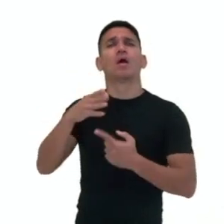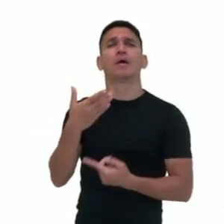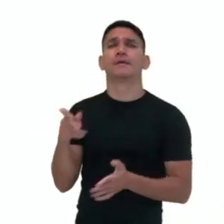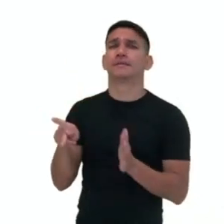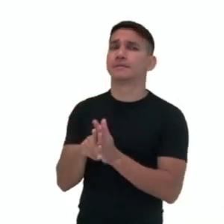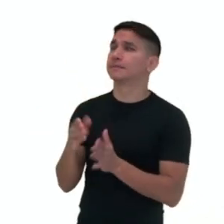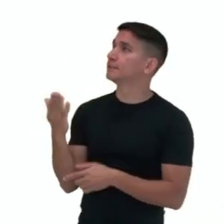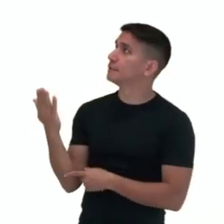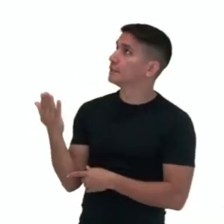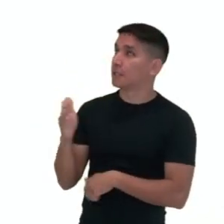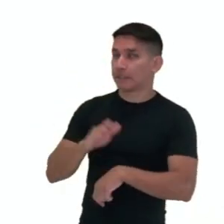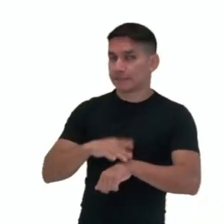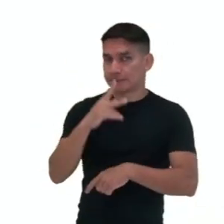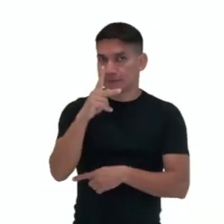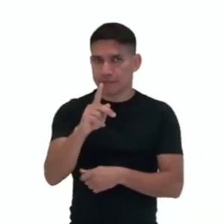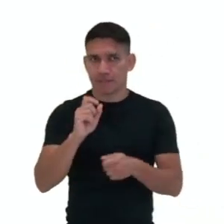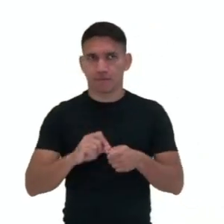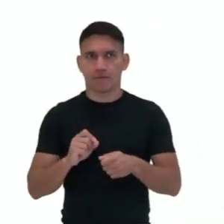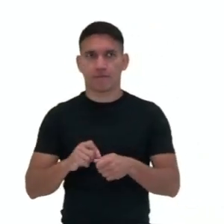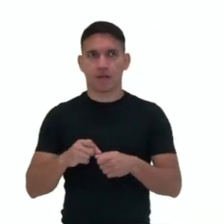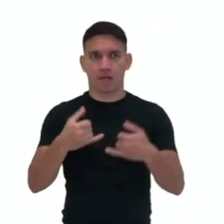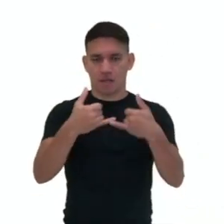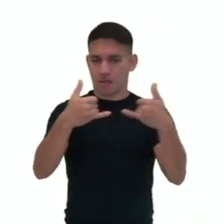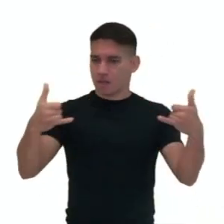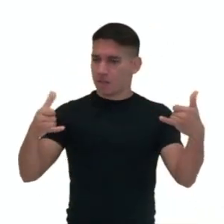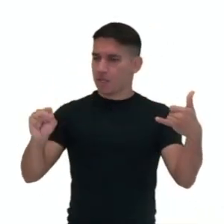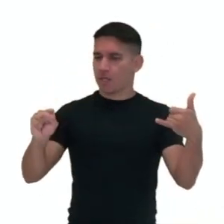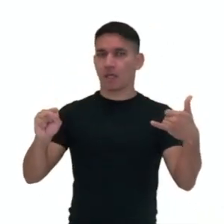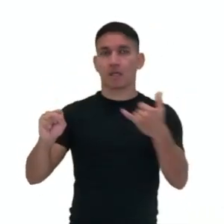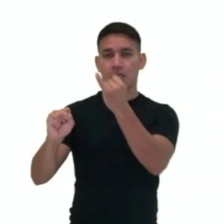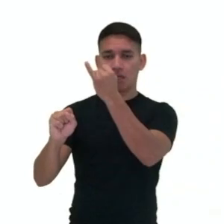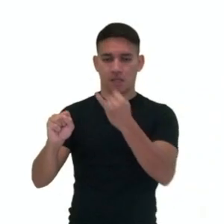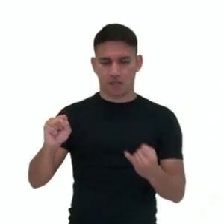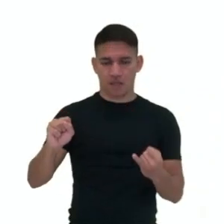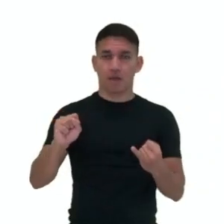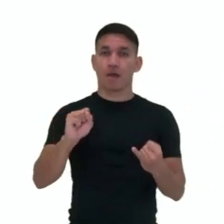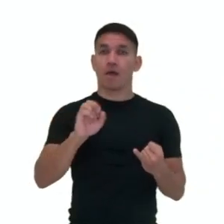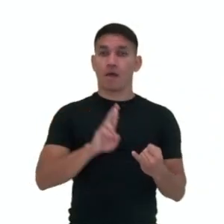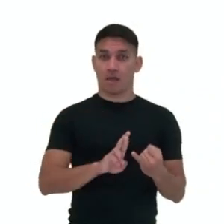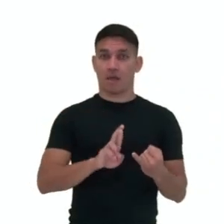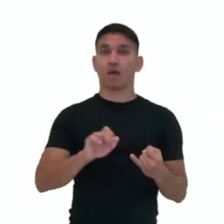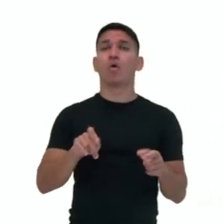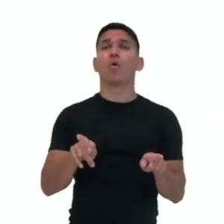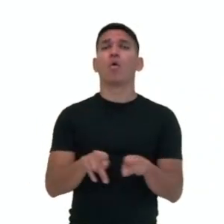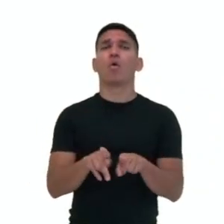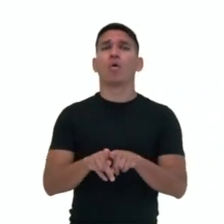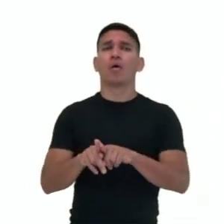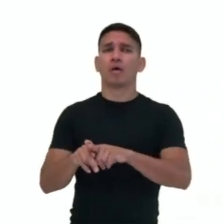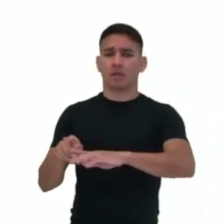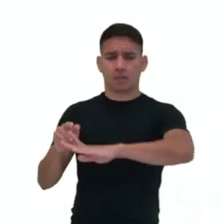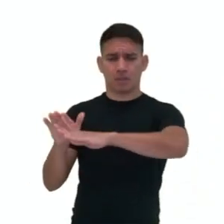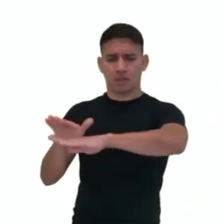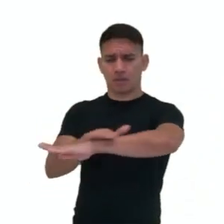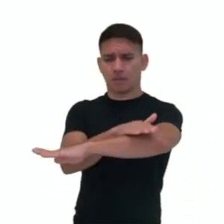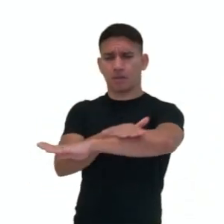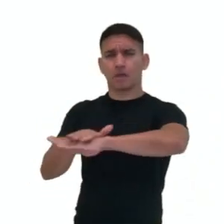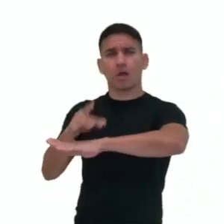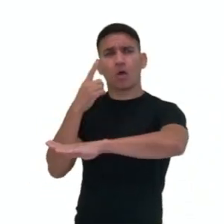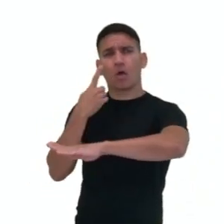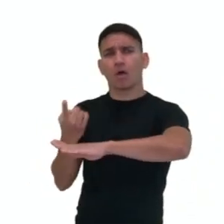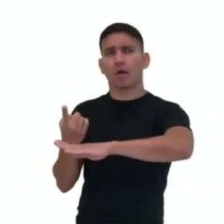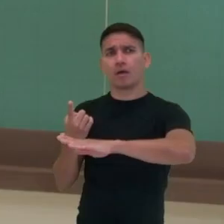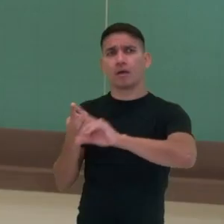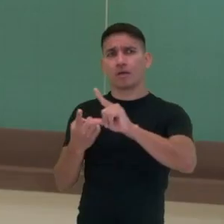tenho a reta S e tenho a reta R. O ângulo Y aqui é esse ângulo um pouquinho maior, né? E temos esse ângulo aqui que mede